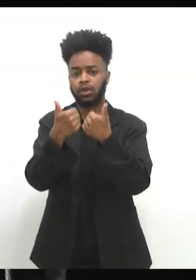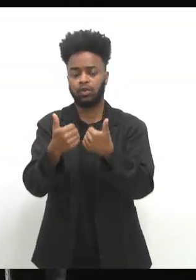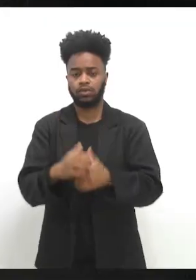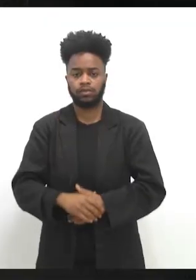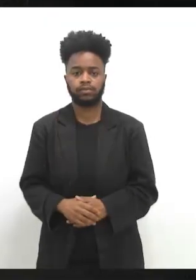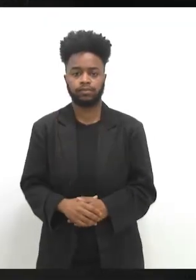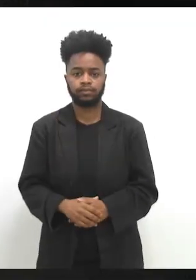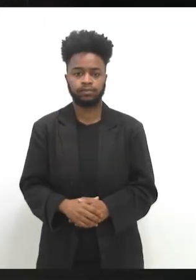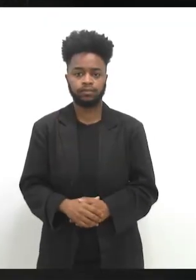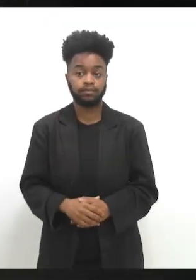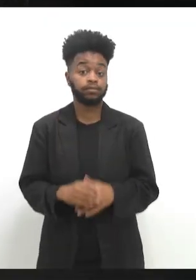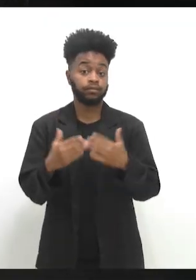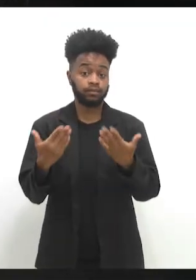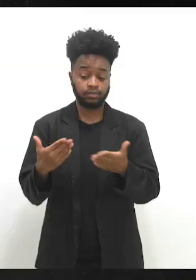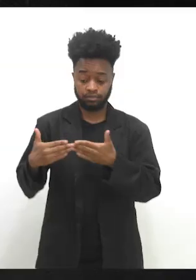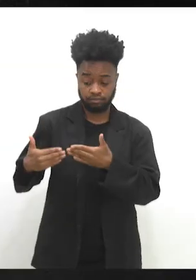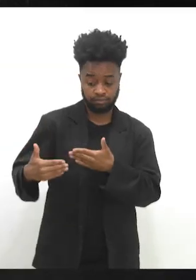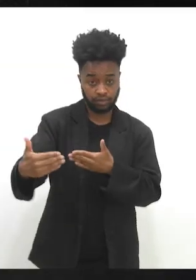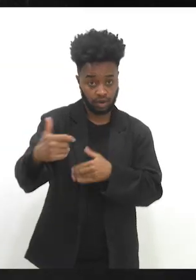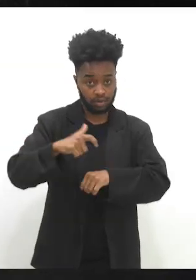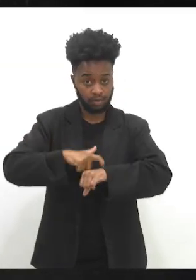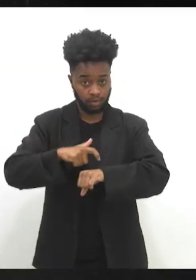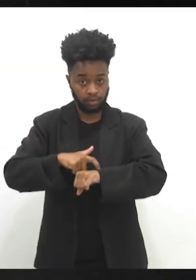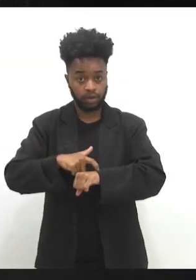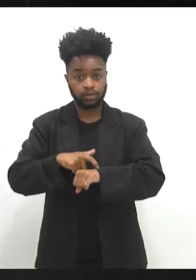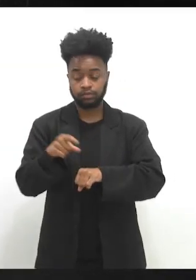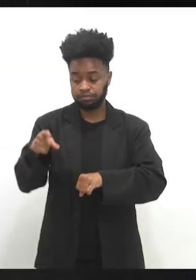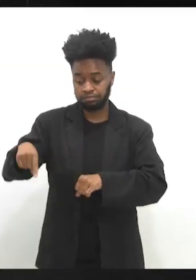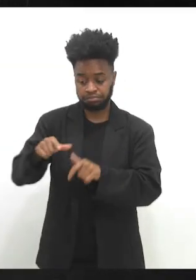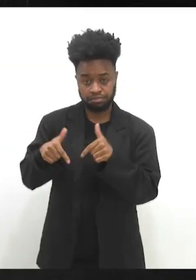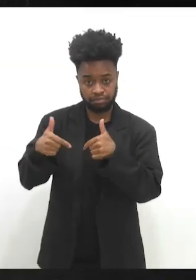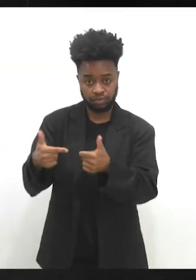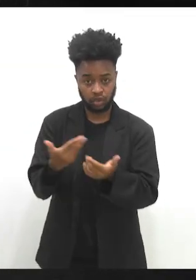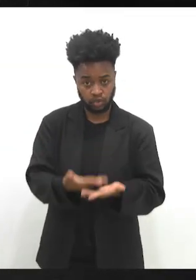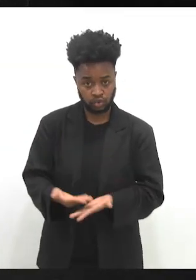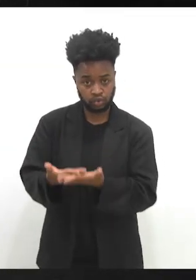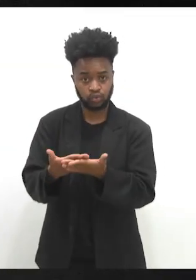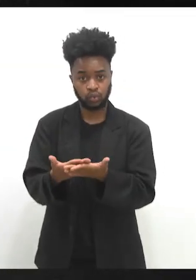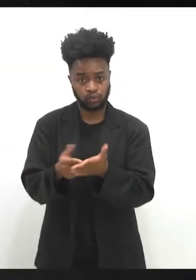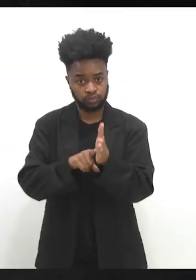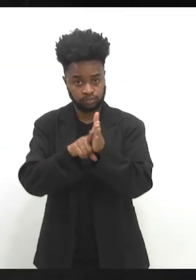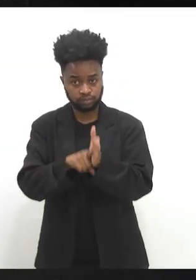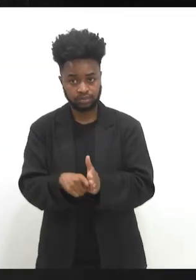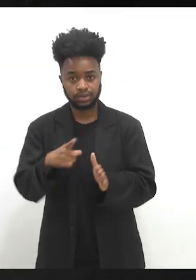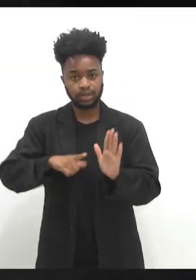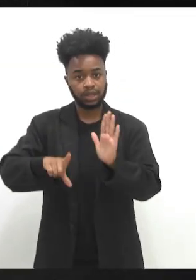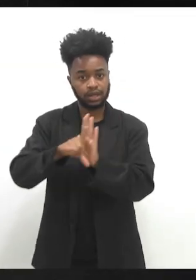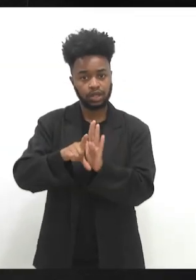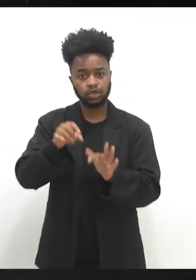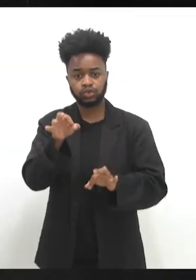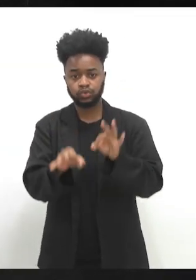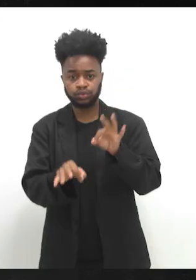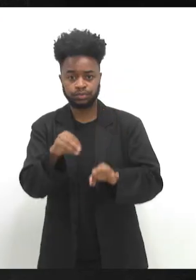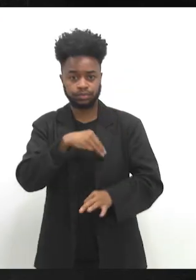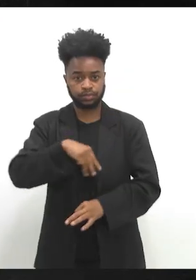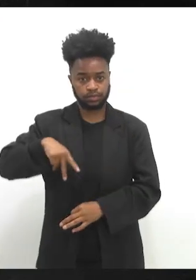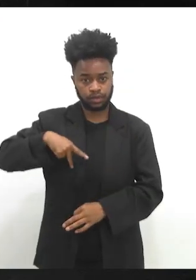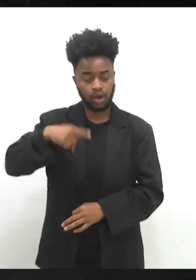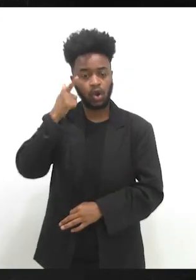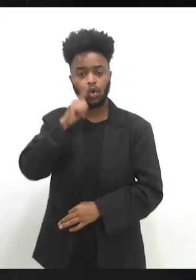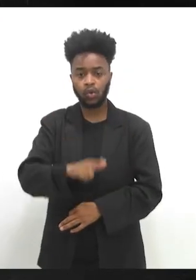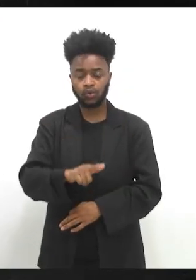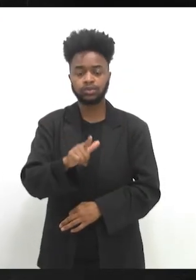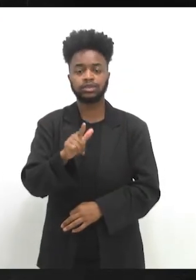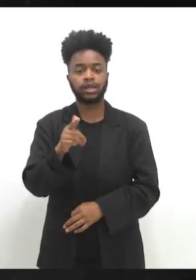melhor forma possível. Então, a partir desse momento que você faz e participa desse estudo, né, a lei, o juiz, o Ministério Público